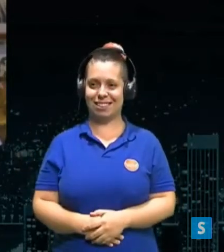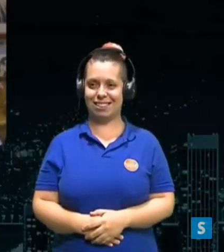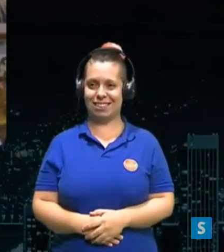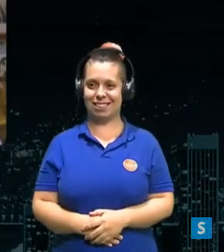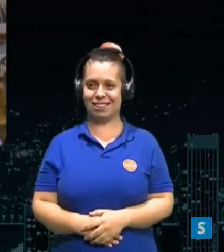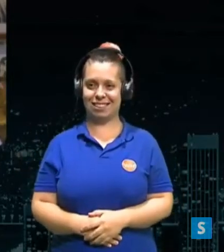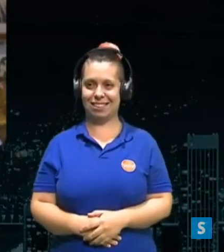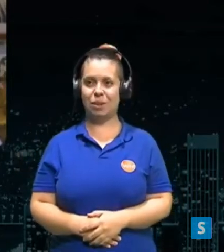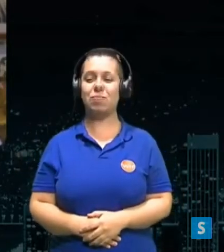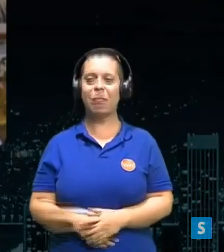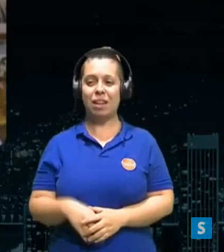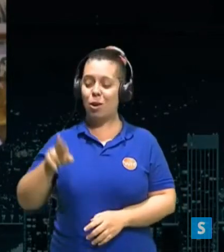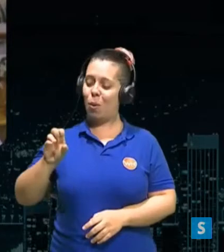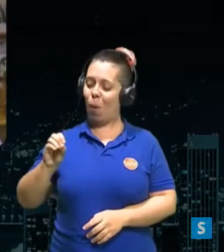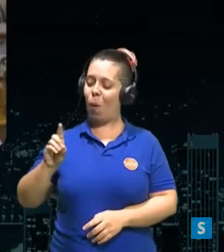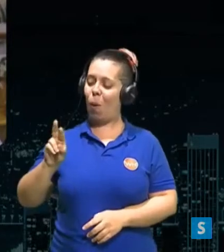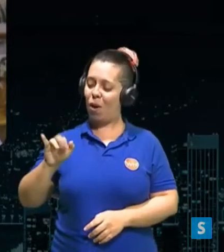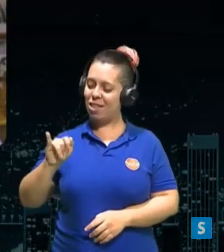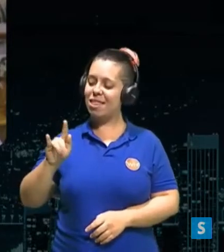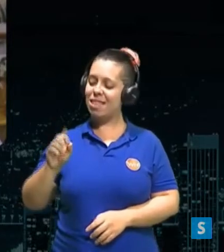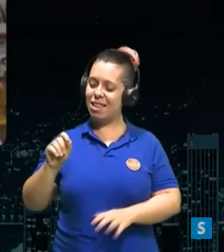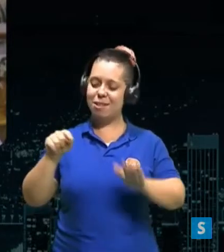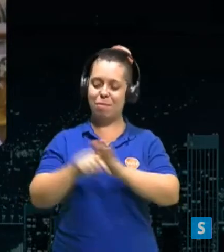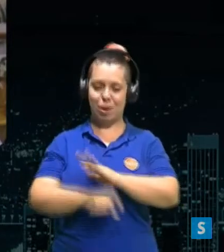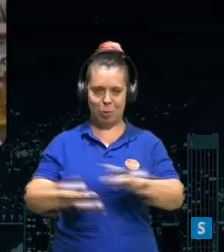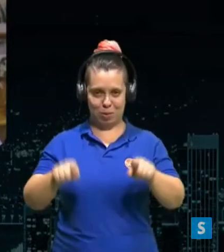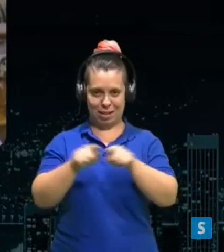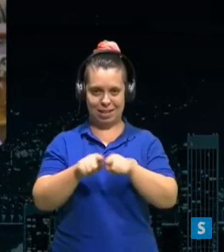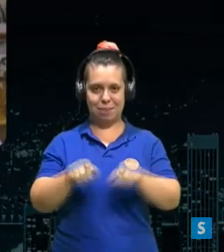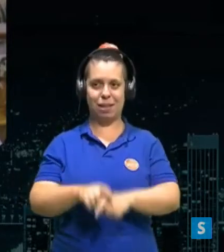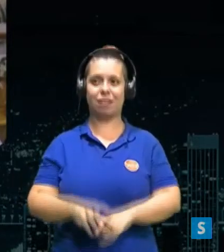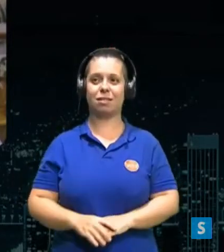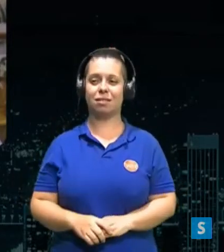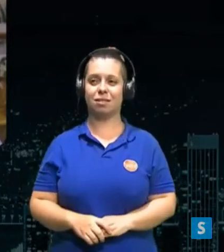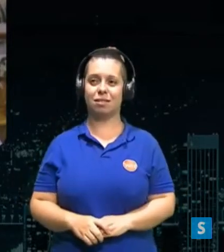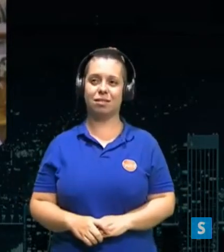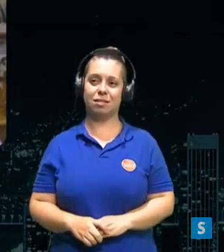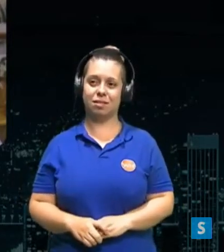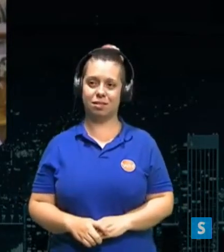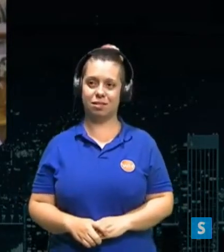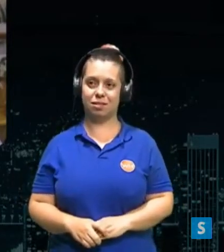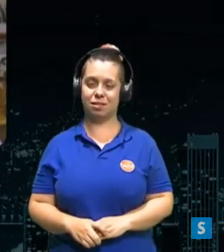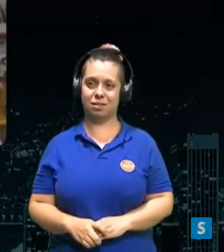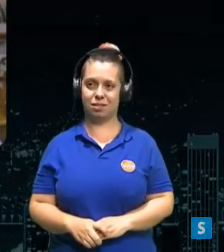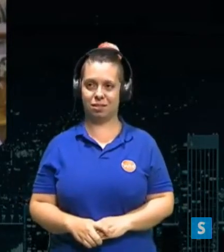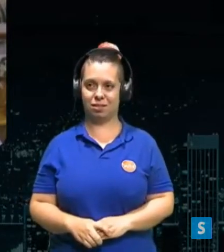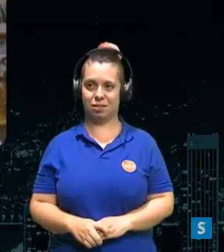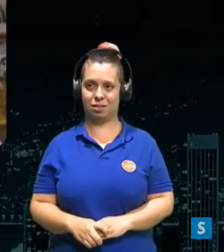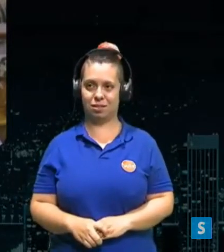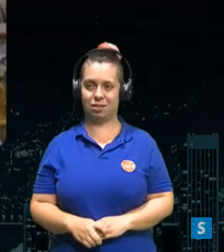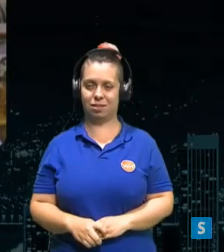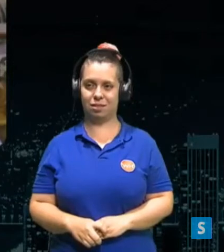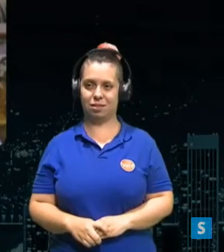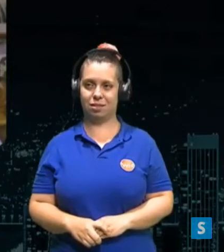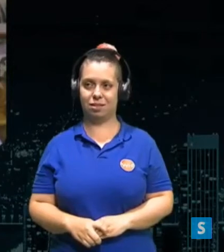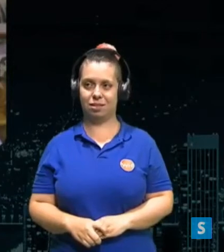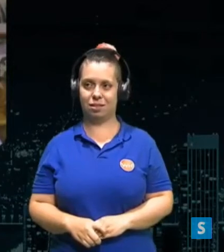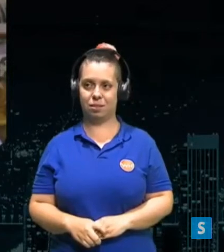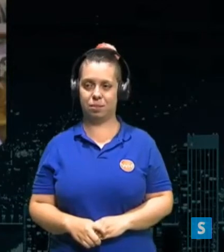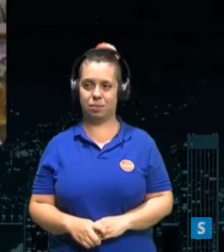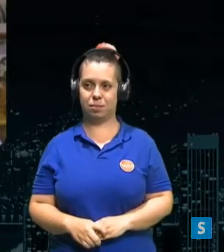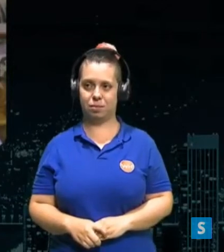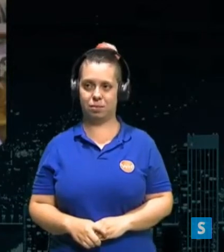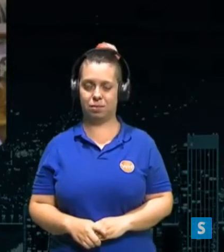pergunta do Rodrigo também ele pergunta a tecnologia a inclusão tecnologia pode